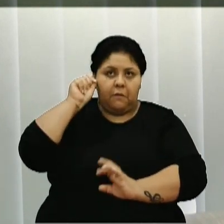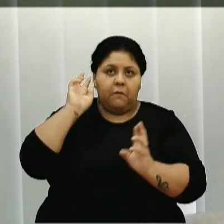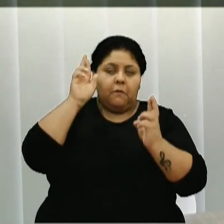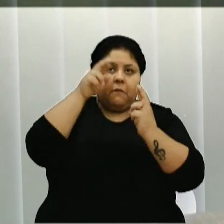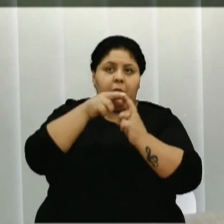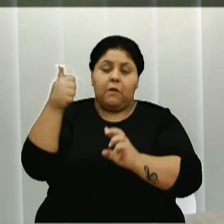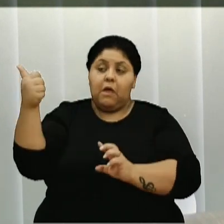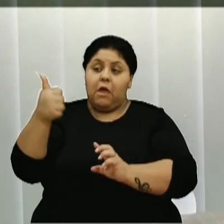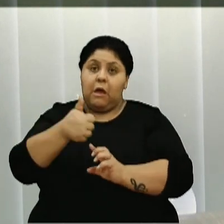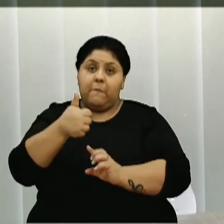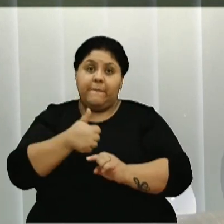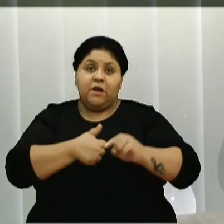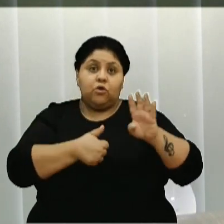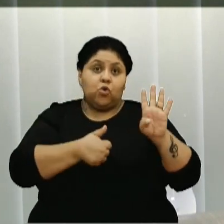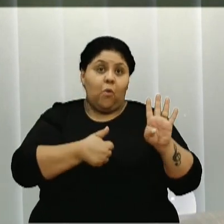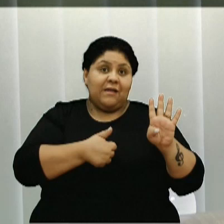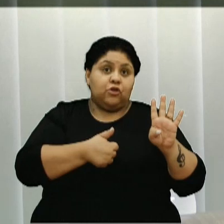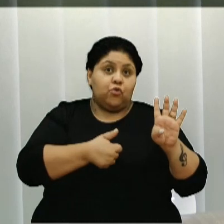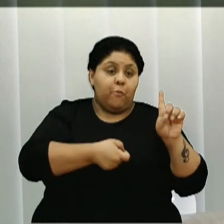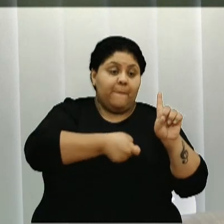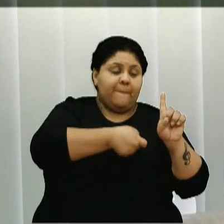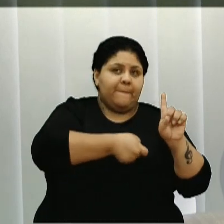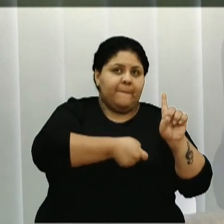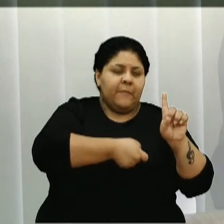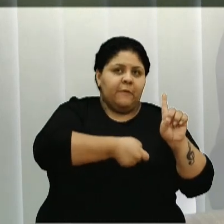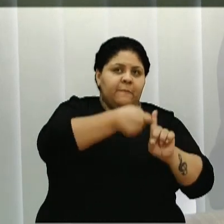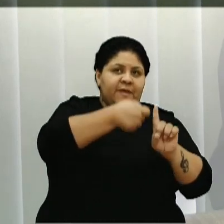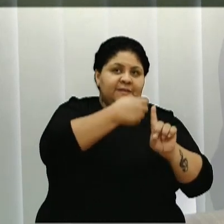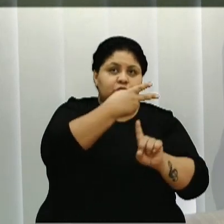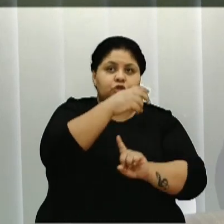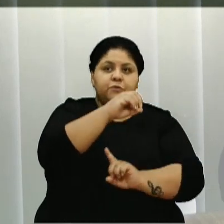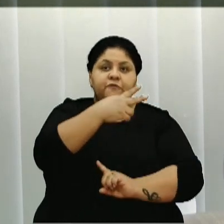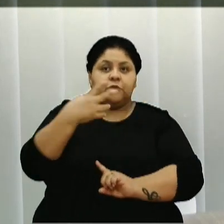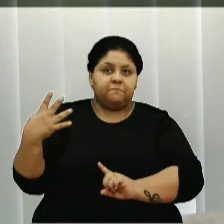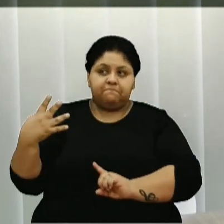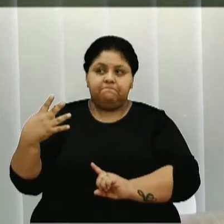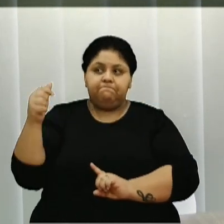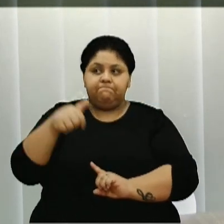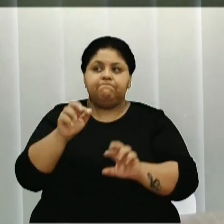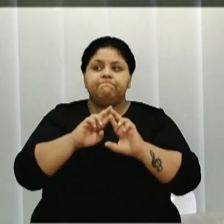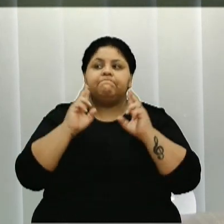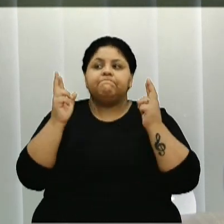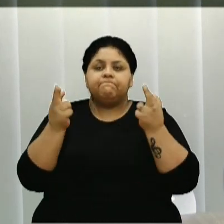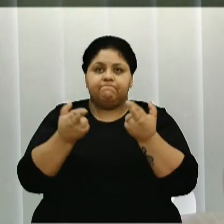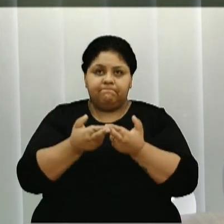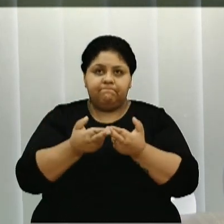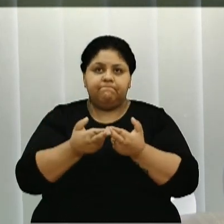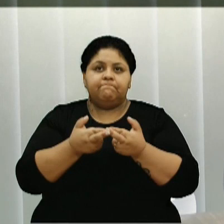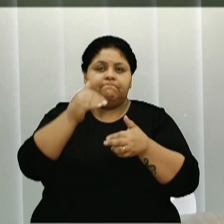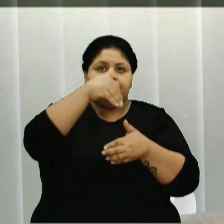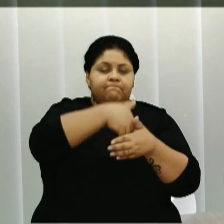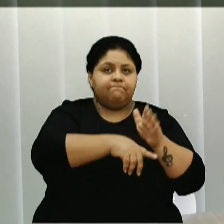primeiro quadrimestre de 2024. Essa audiência pública contempla uma exigência da